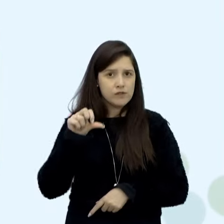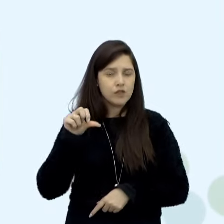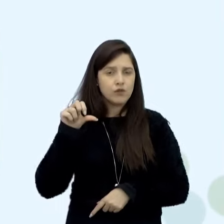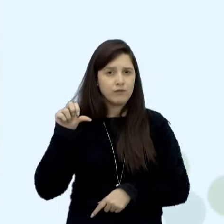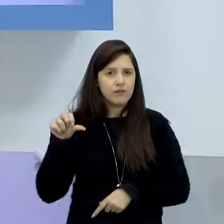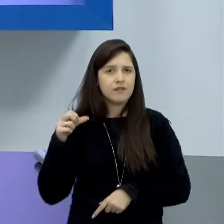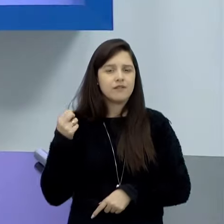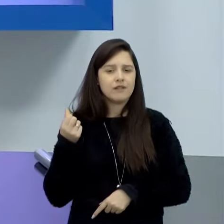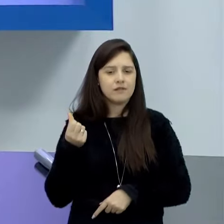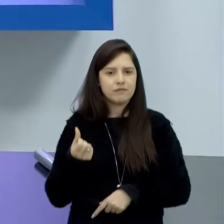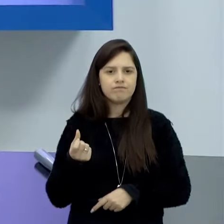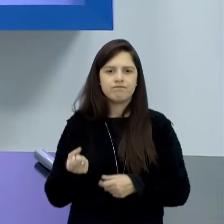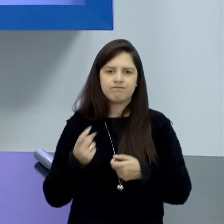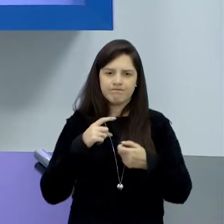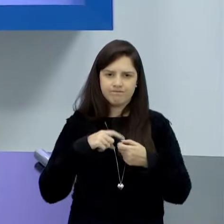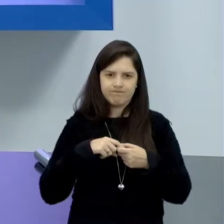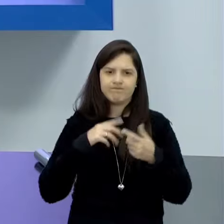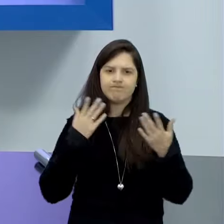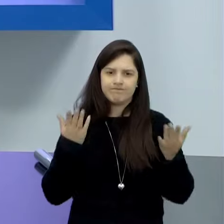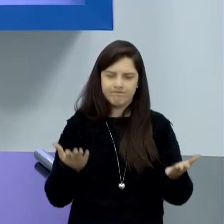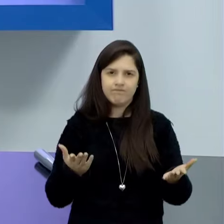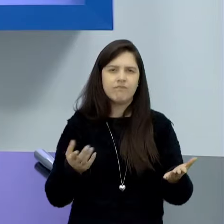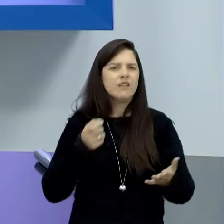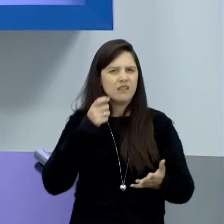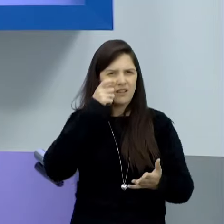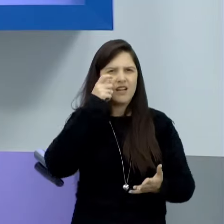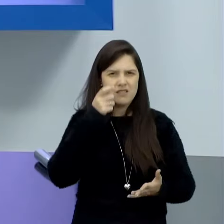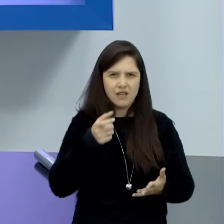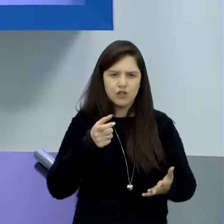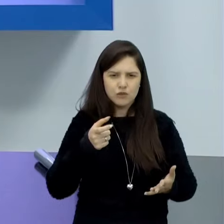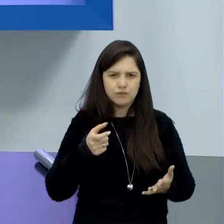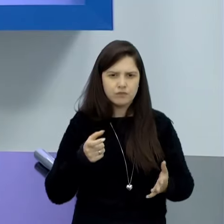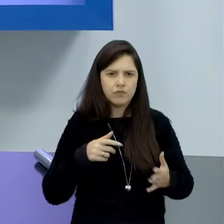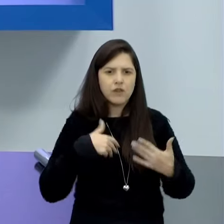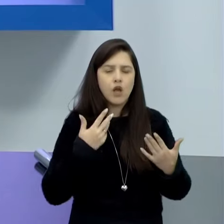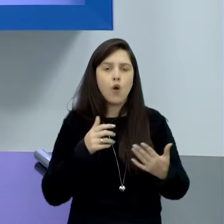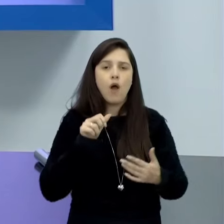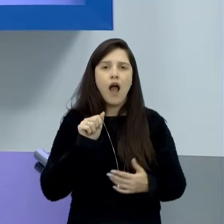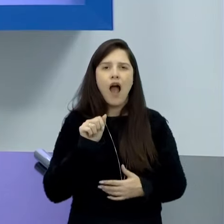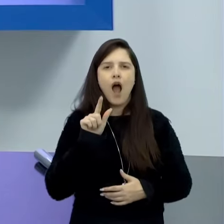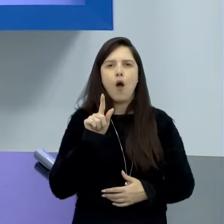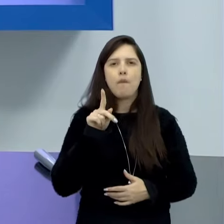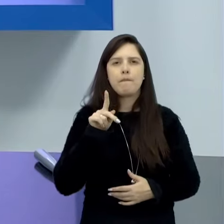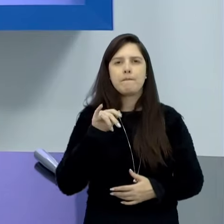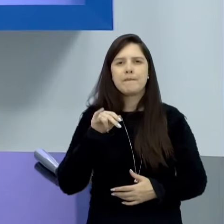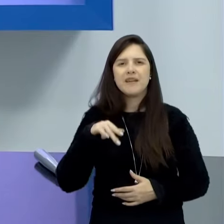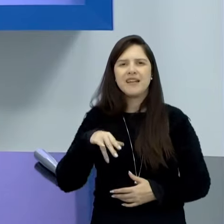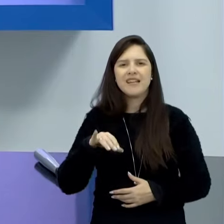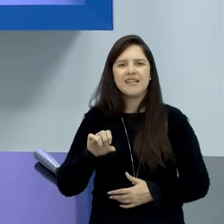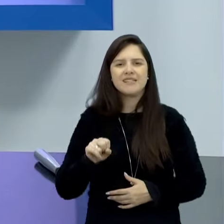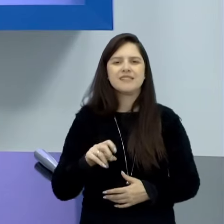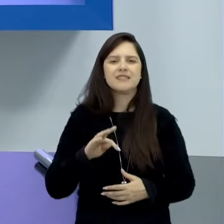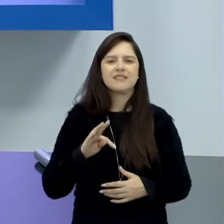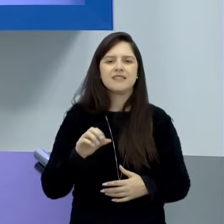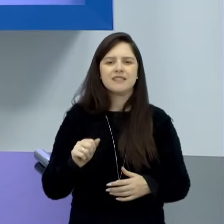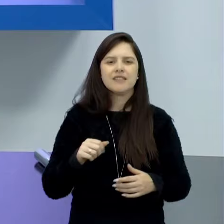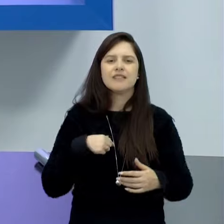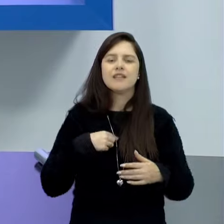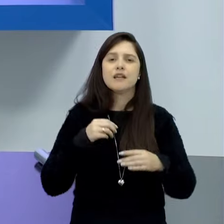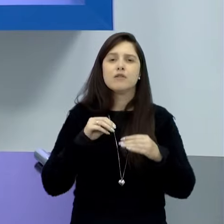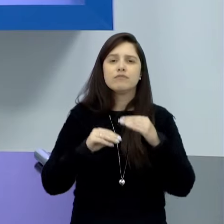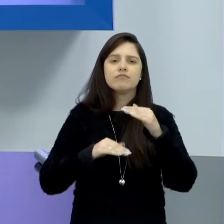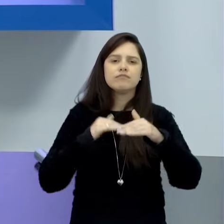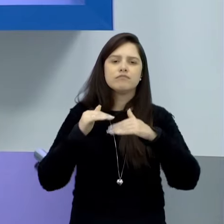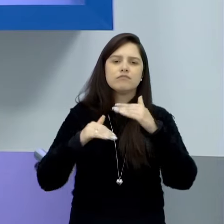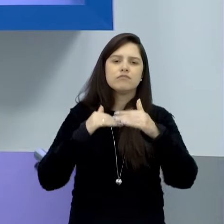1996. Então podem voltar para mim. Olha só que interessante. Os alpinistas eles sobem o Monte Everest, mas eventualmente